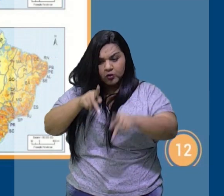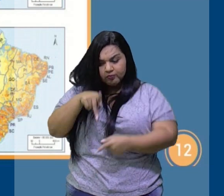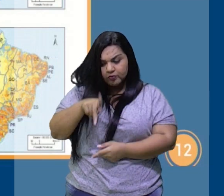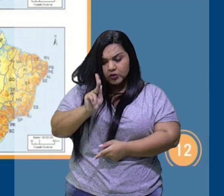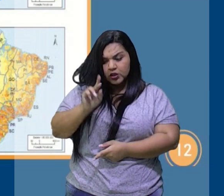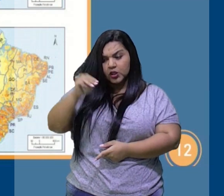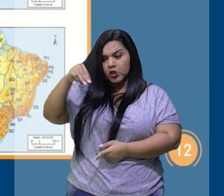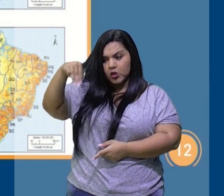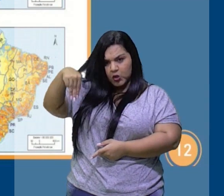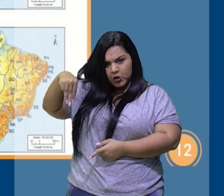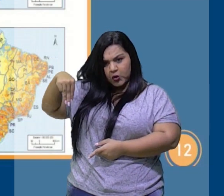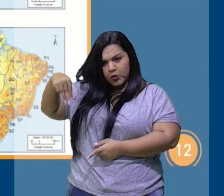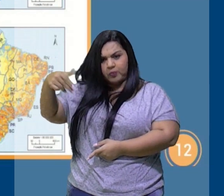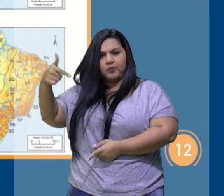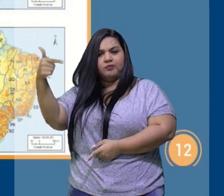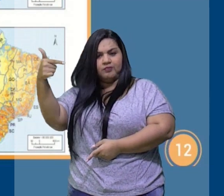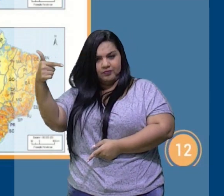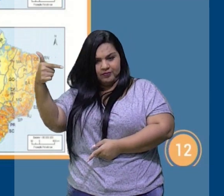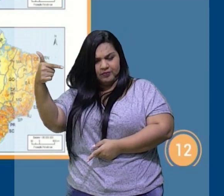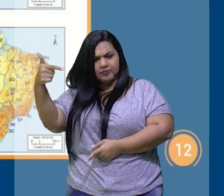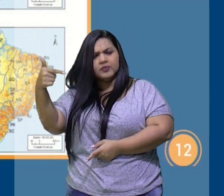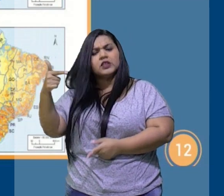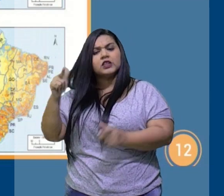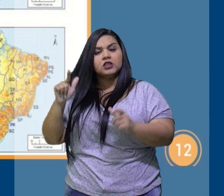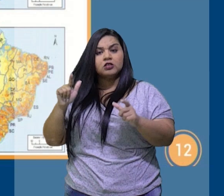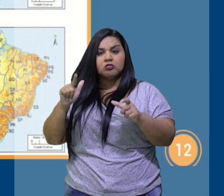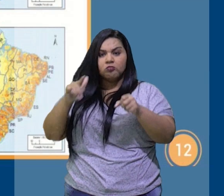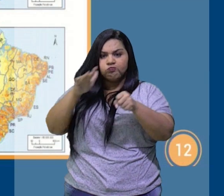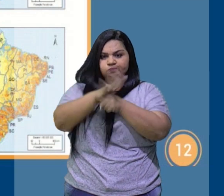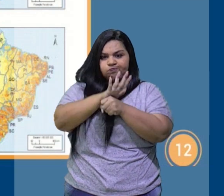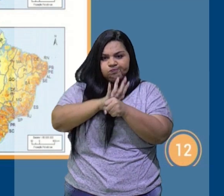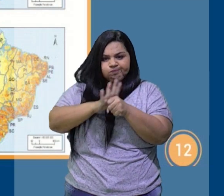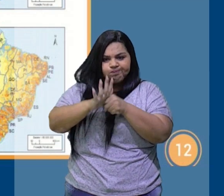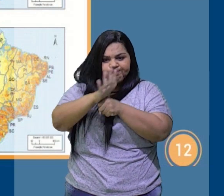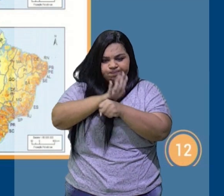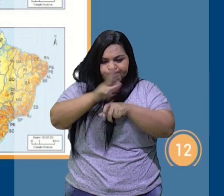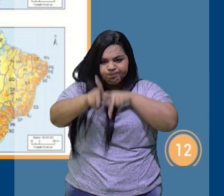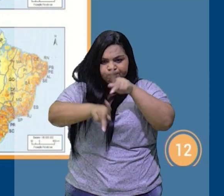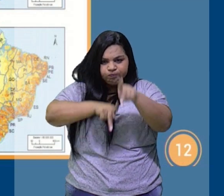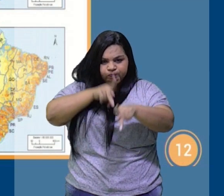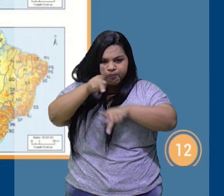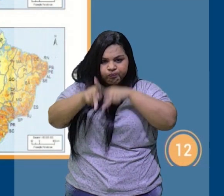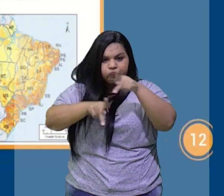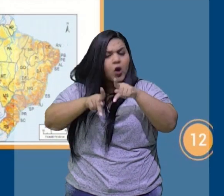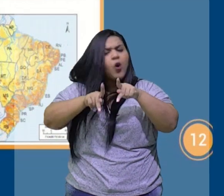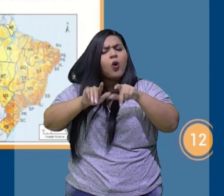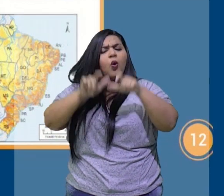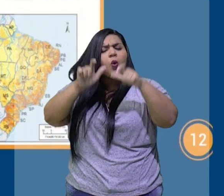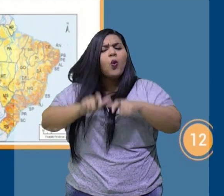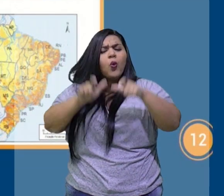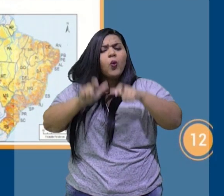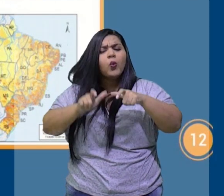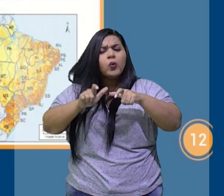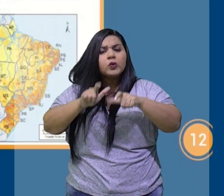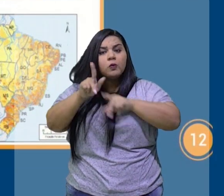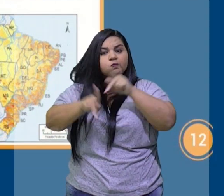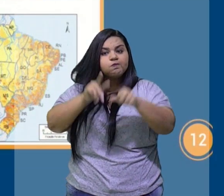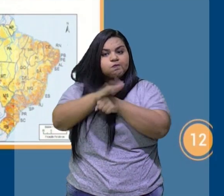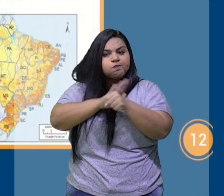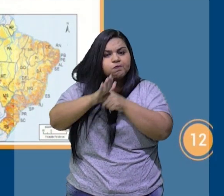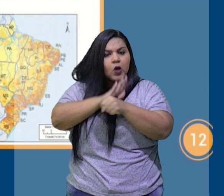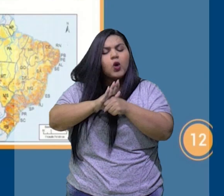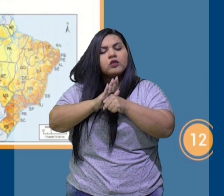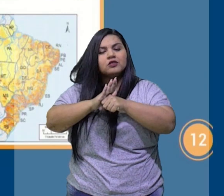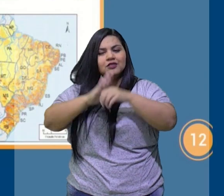essa concentração da população, ela vai se dar na região litorânea, né? Aí do Brasil.